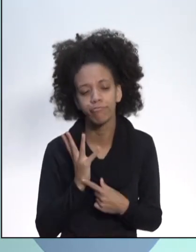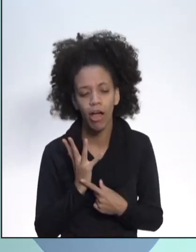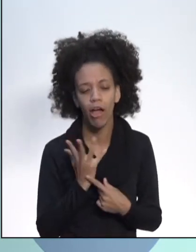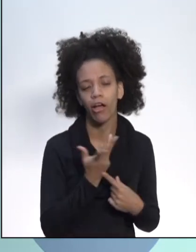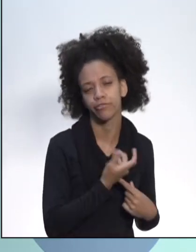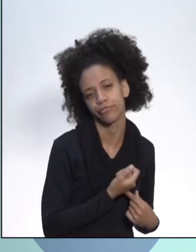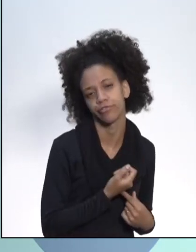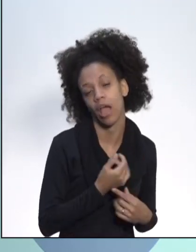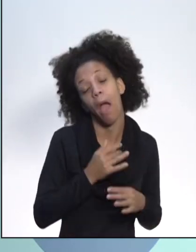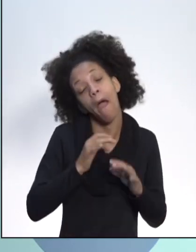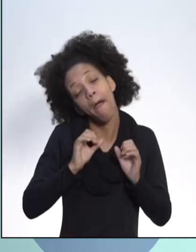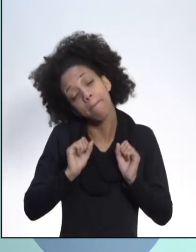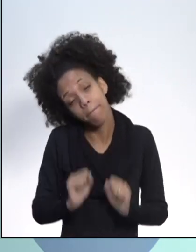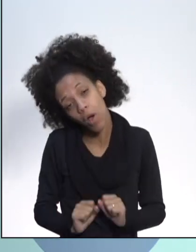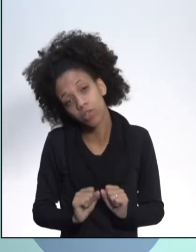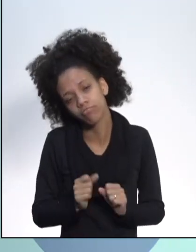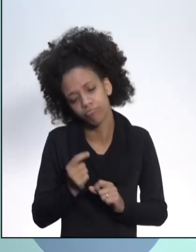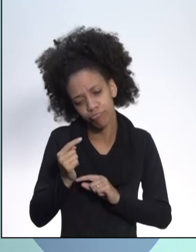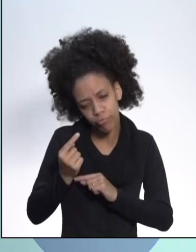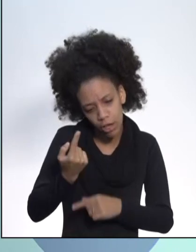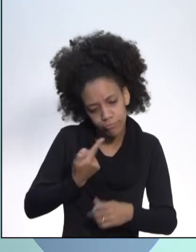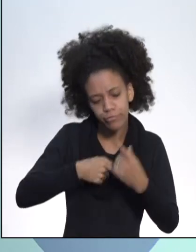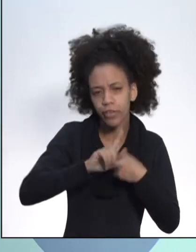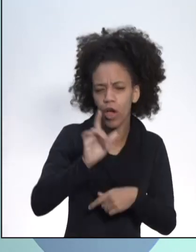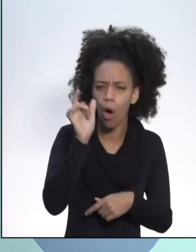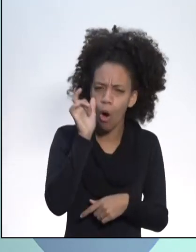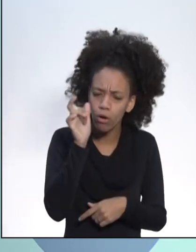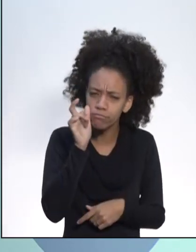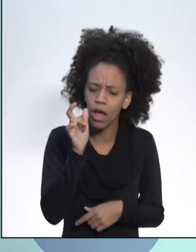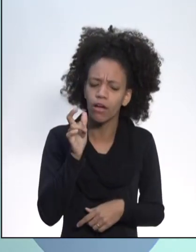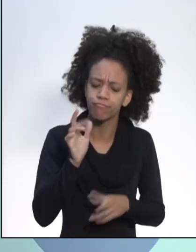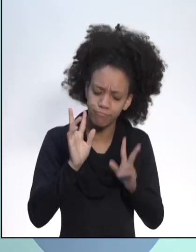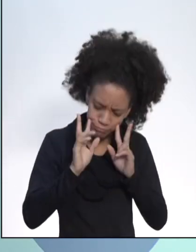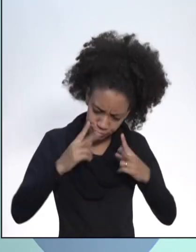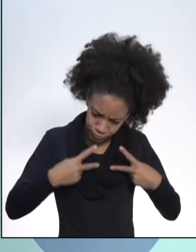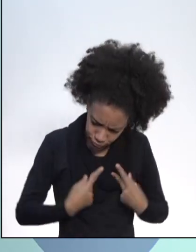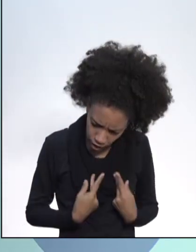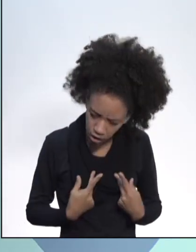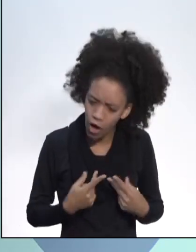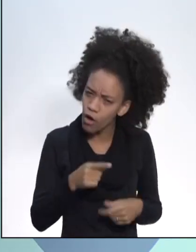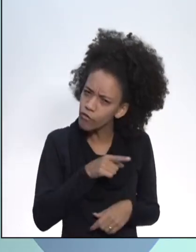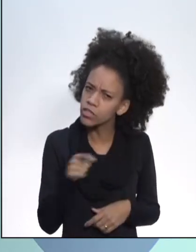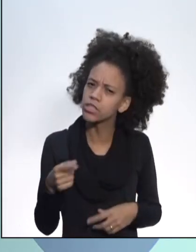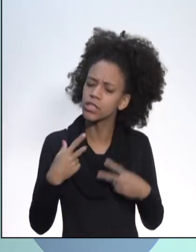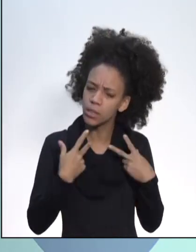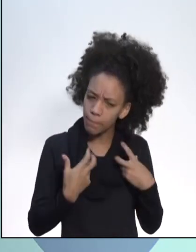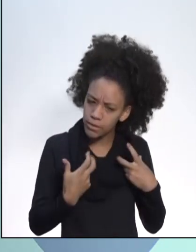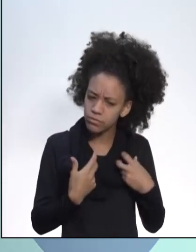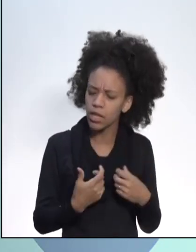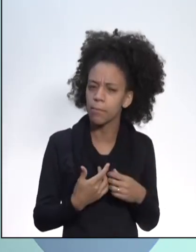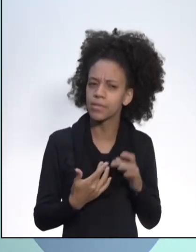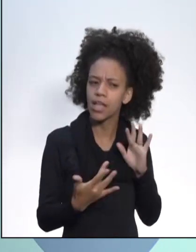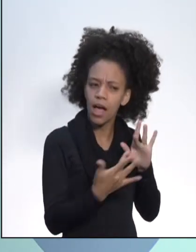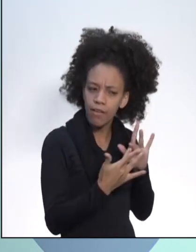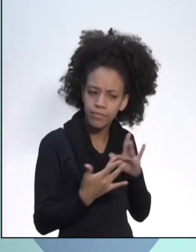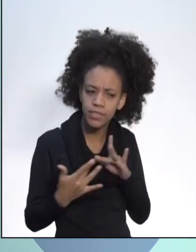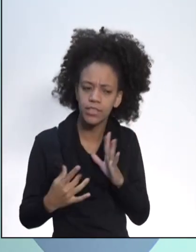que, ao desenvolver essa competência, ao vocês olharem um pouco melhor para isso, vocês percebam afinidade com